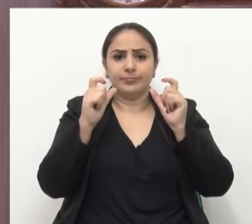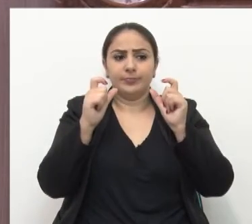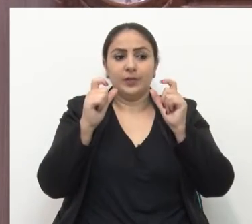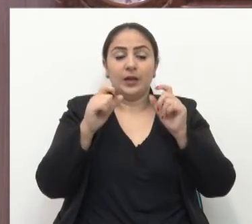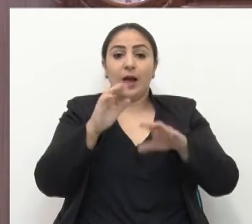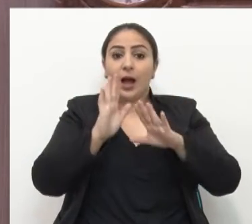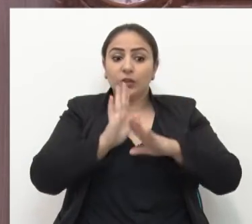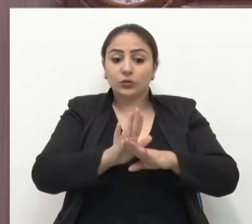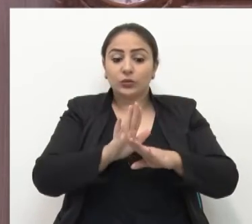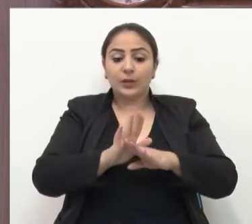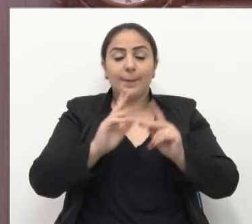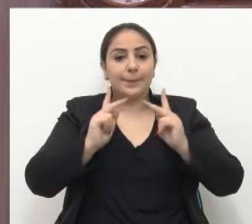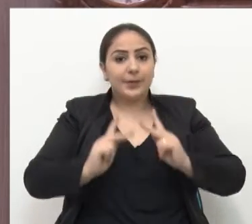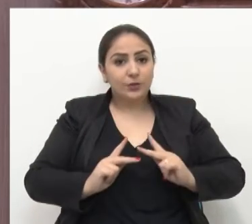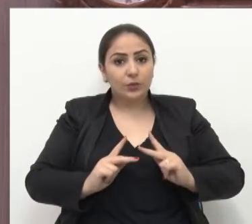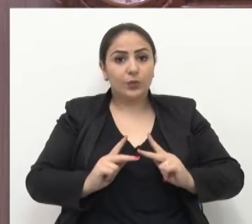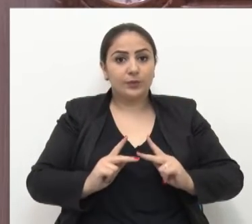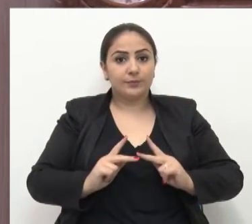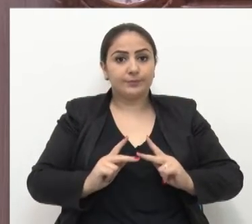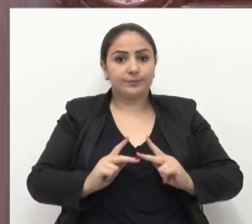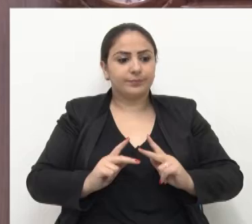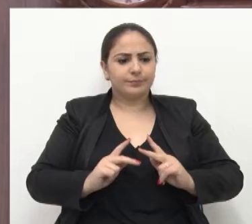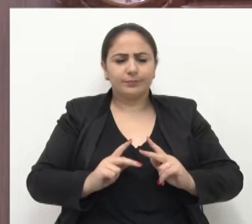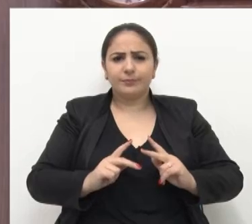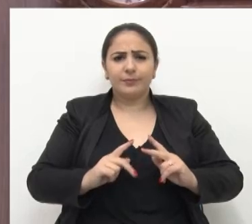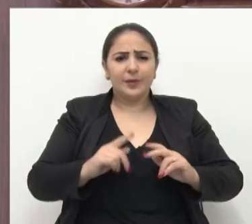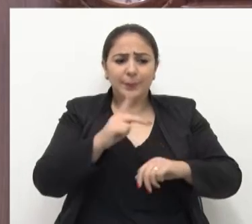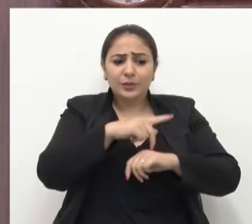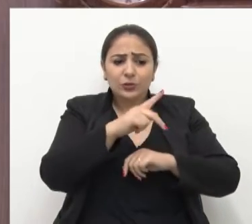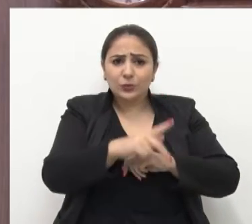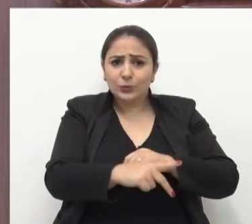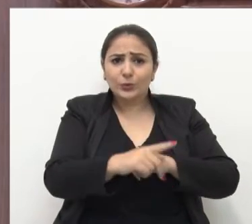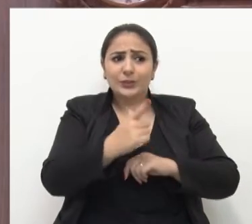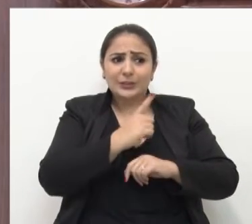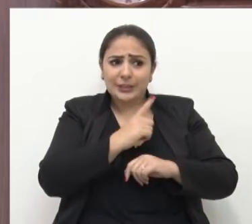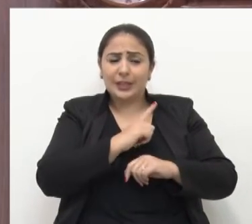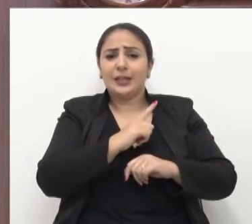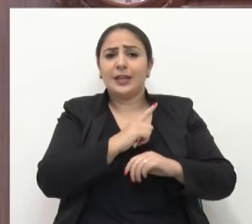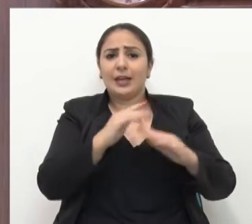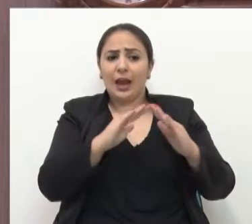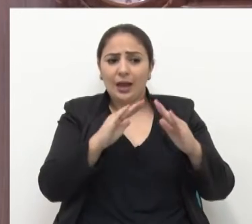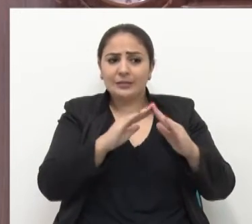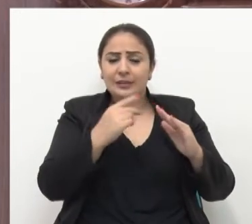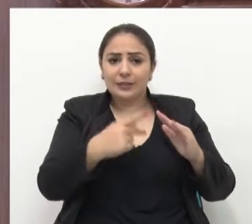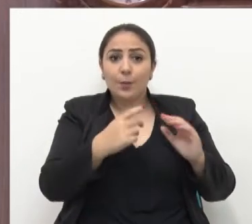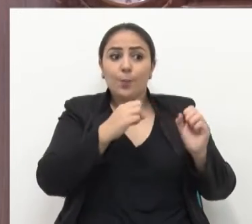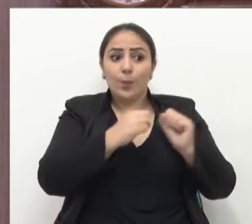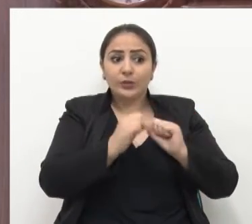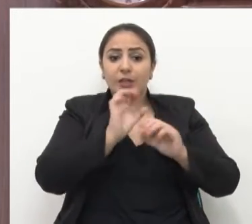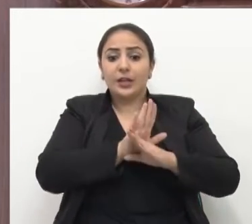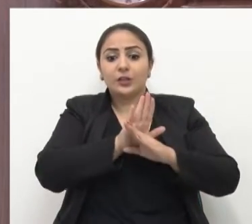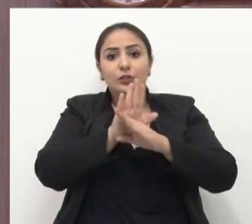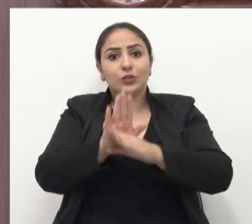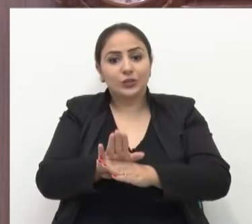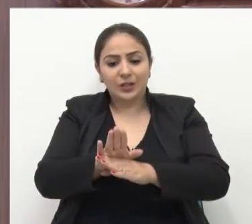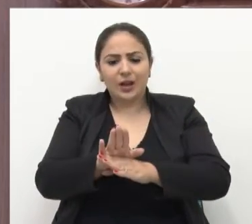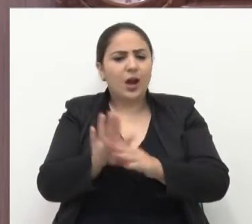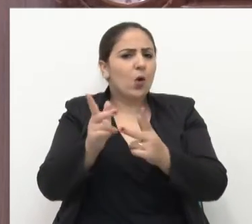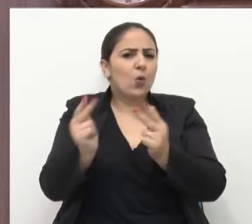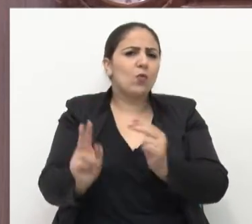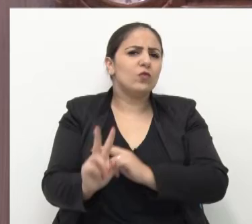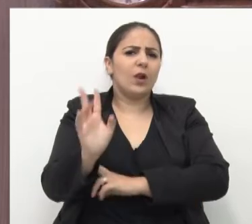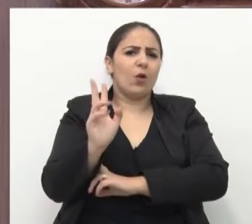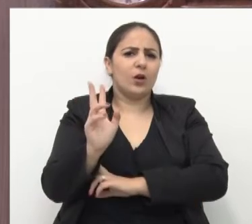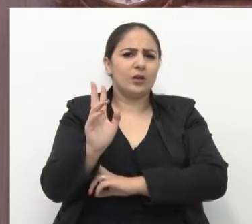é que o contribuinte pessoa física que de passo fundo tem seu domicílio tributário aqui que poderiam ter colaborado com